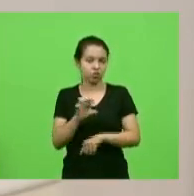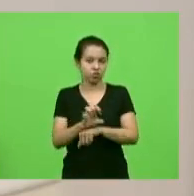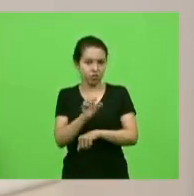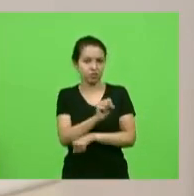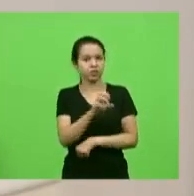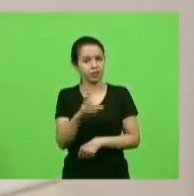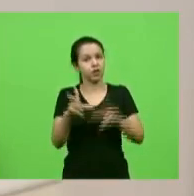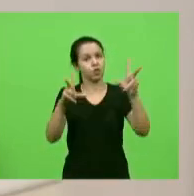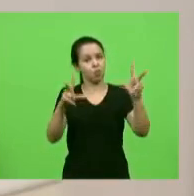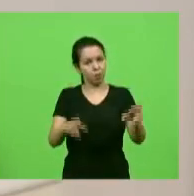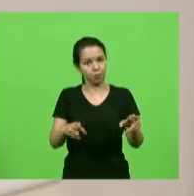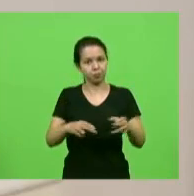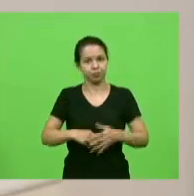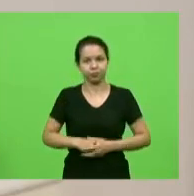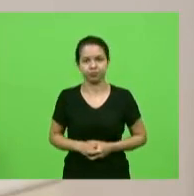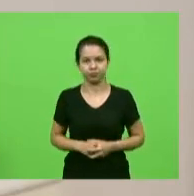Catarina.